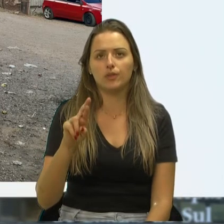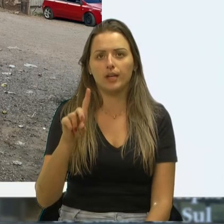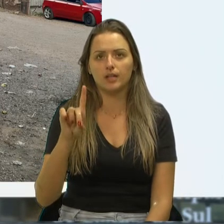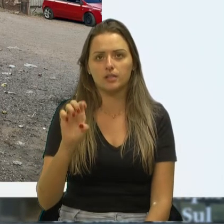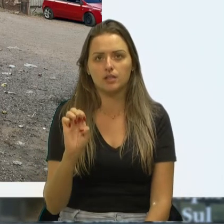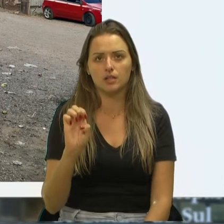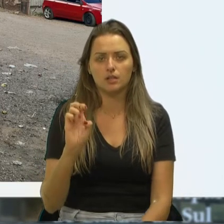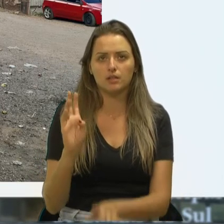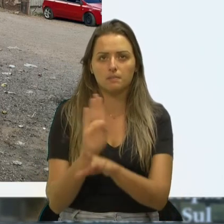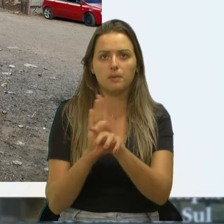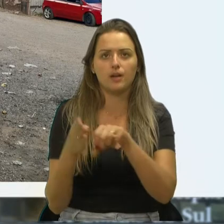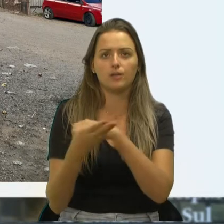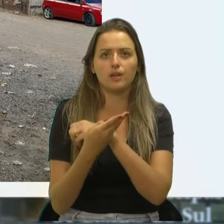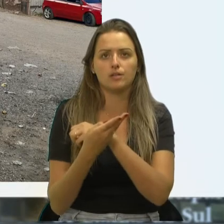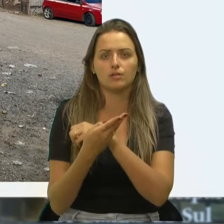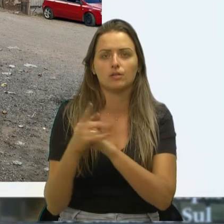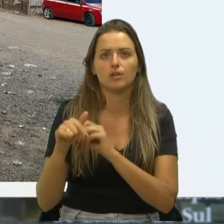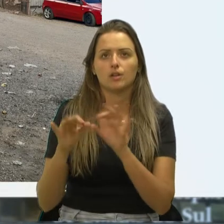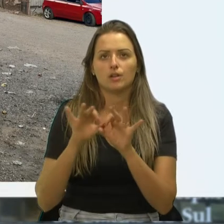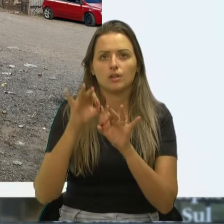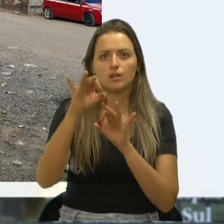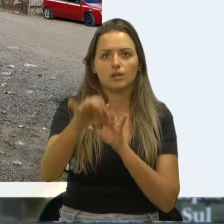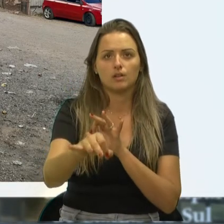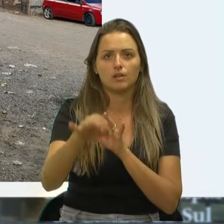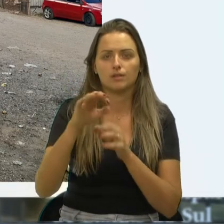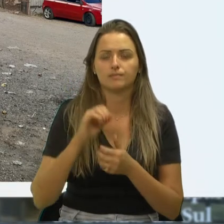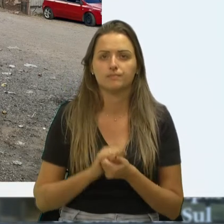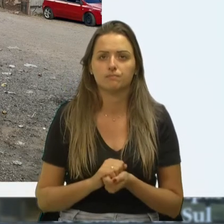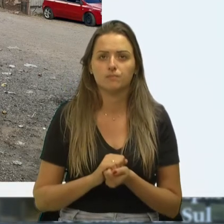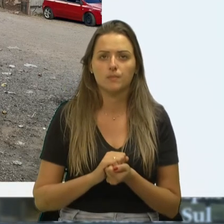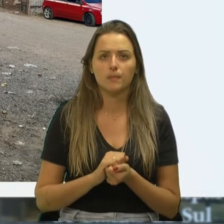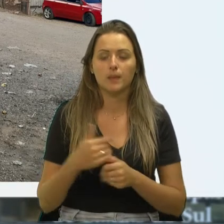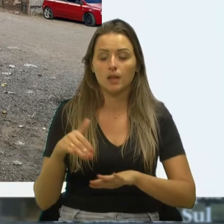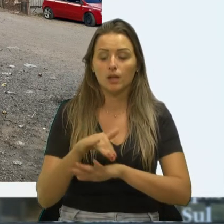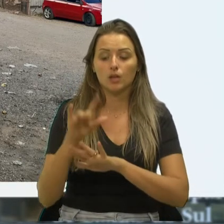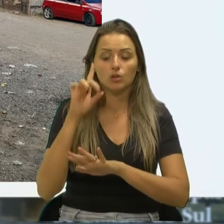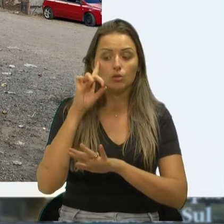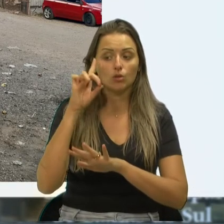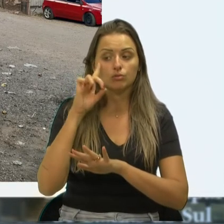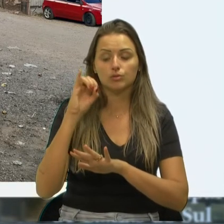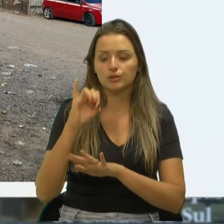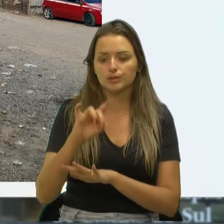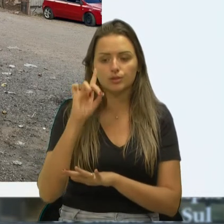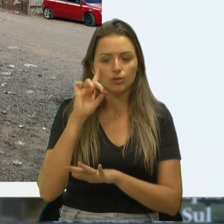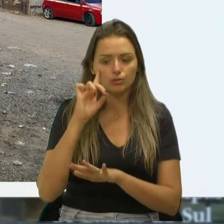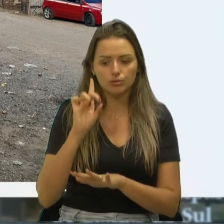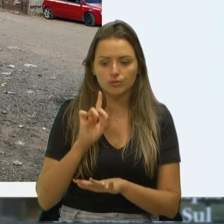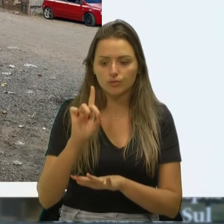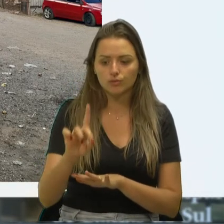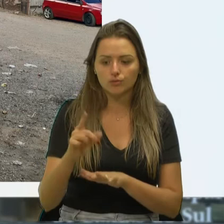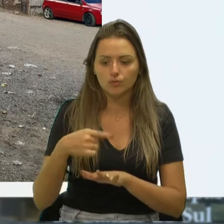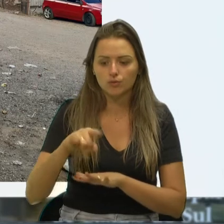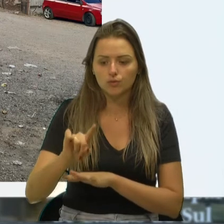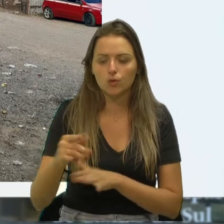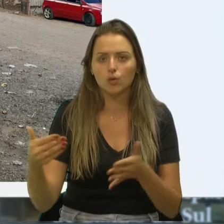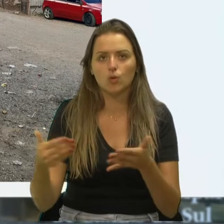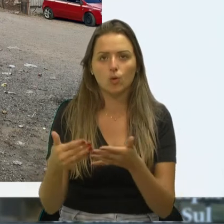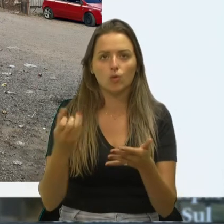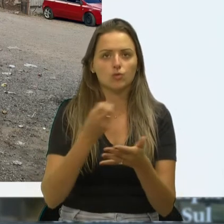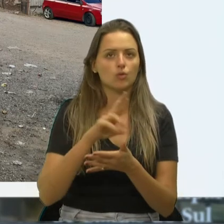Dalino Fadanelli, a extensão da Rua da Chapa. Todos os dias, se for hoje lá, se for